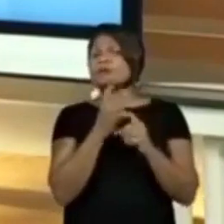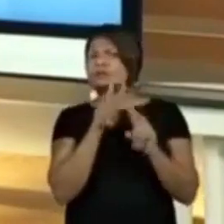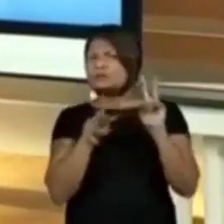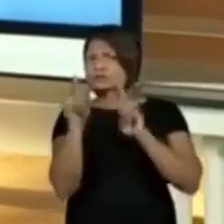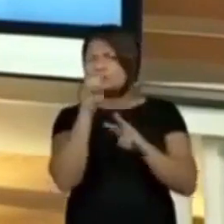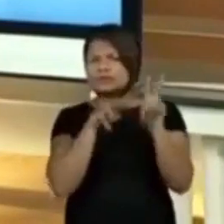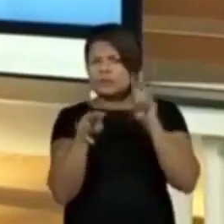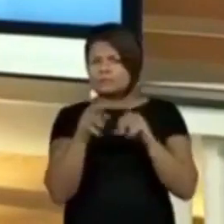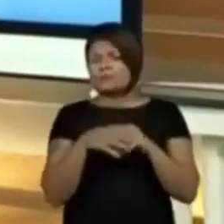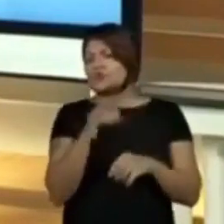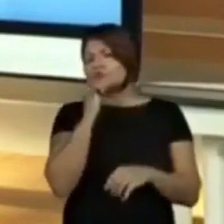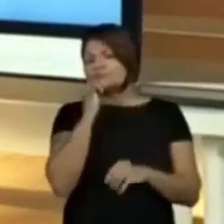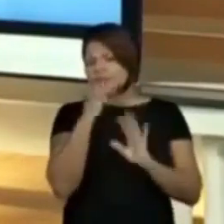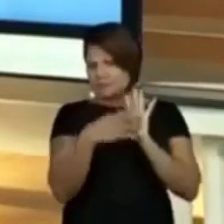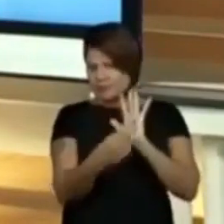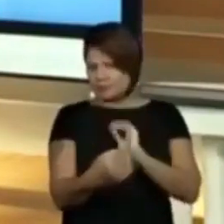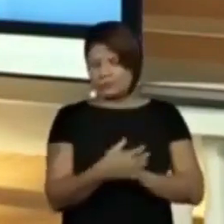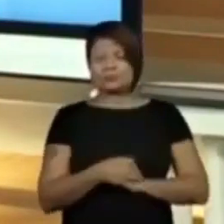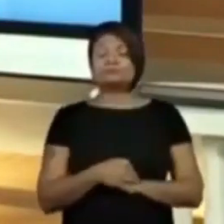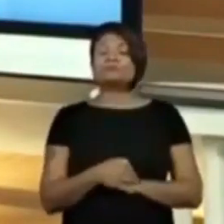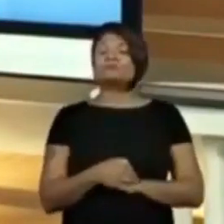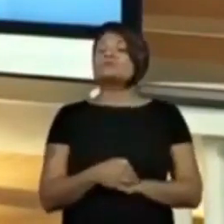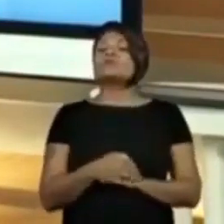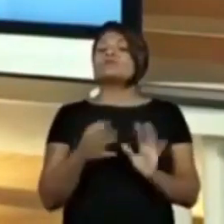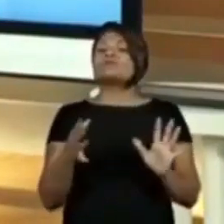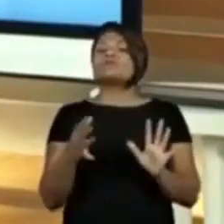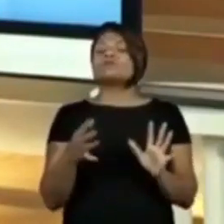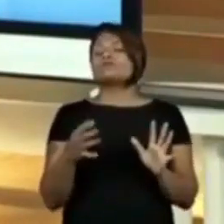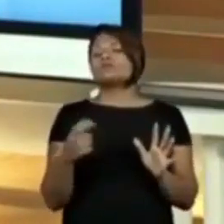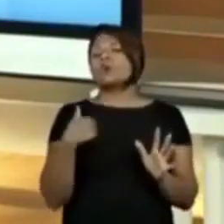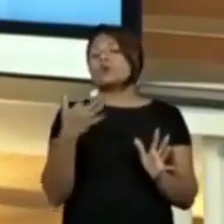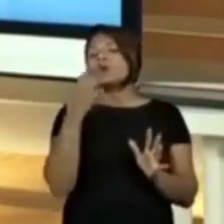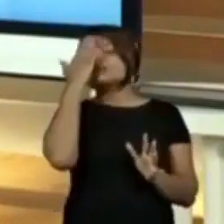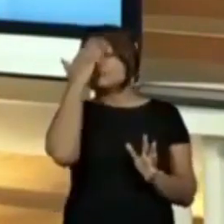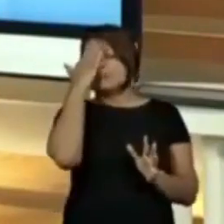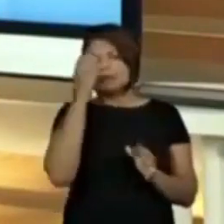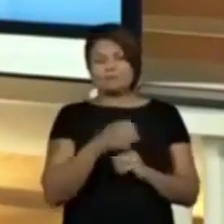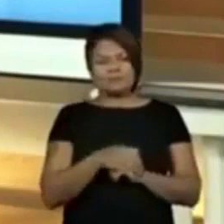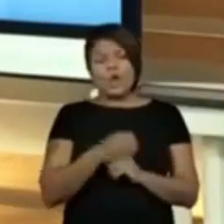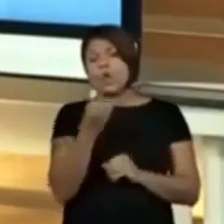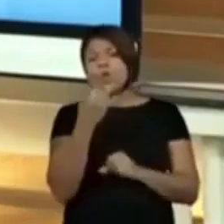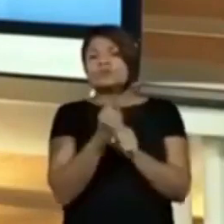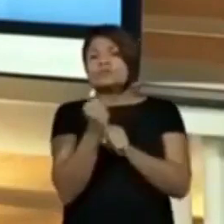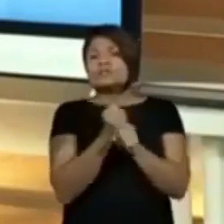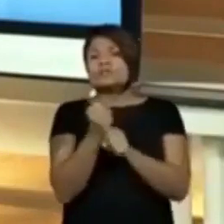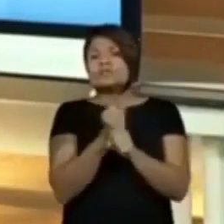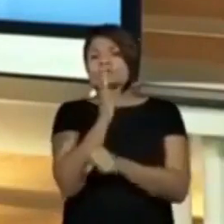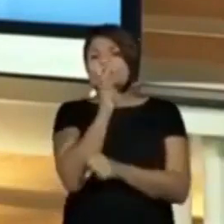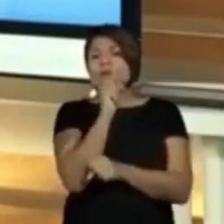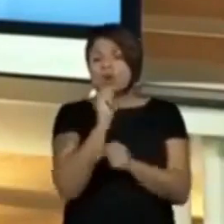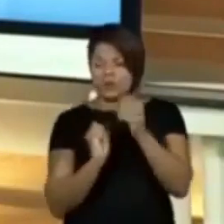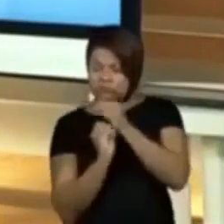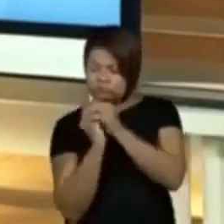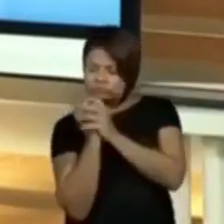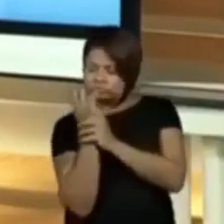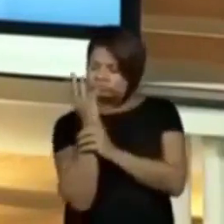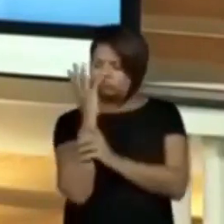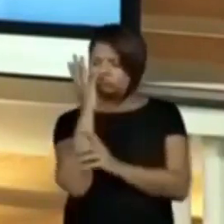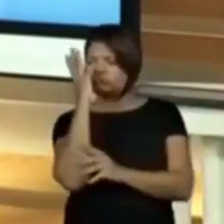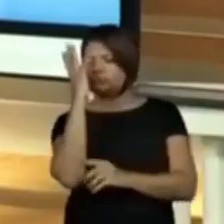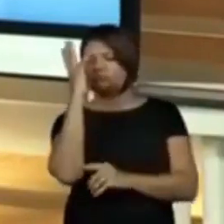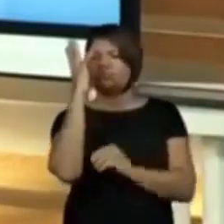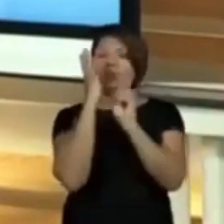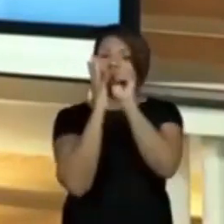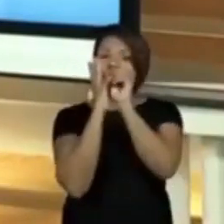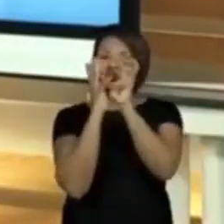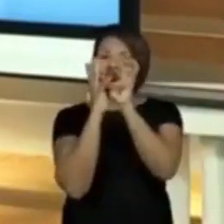exemplo. Se eu quero saber quantos anos demora uma maçã, por exemplo, para frutificar, para que